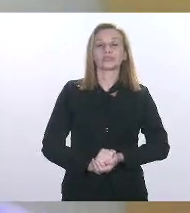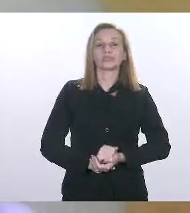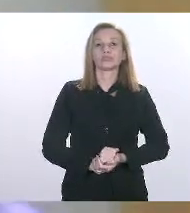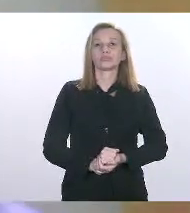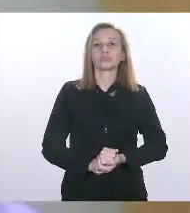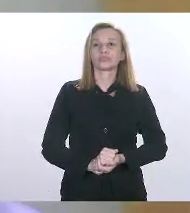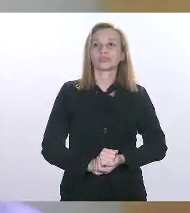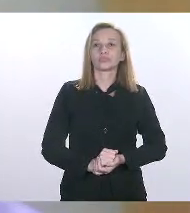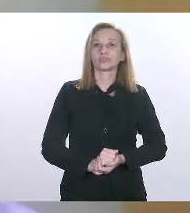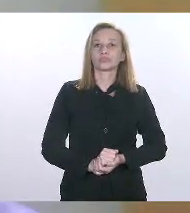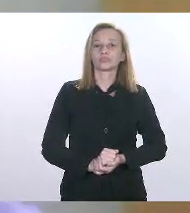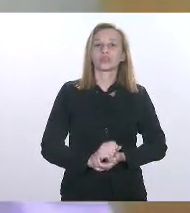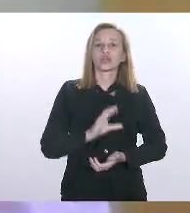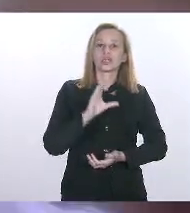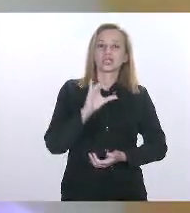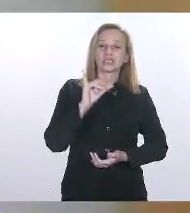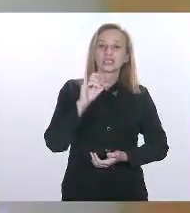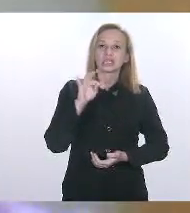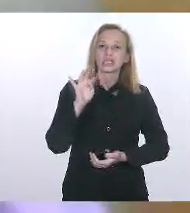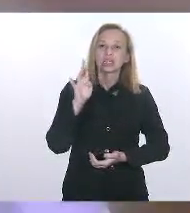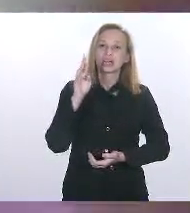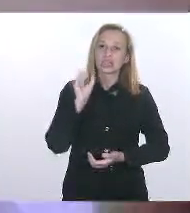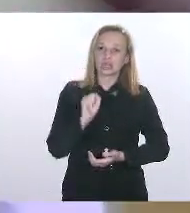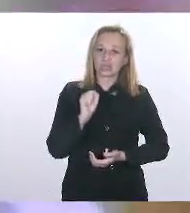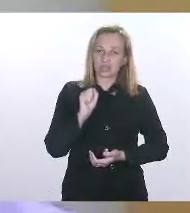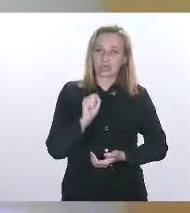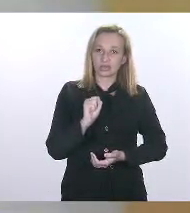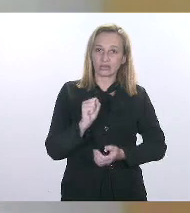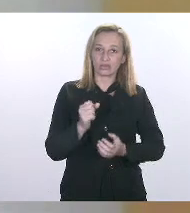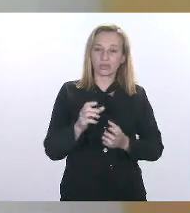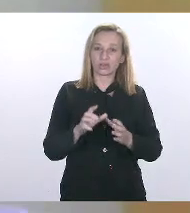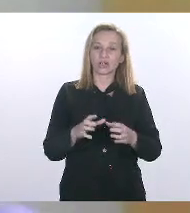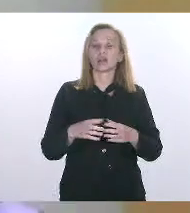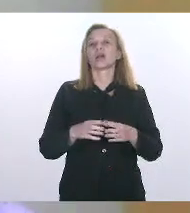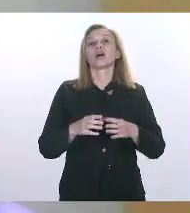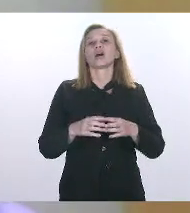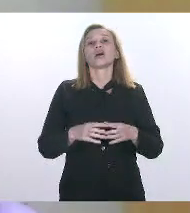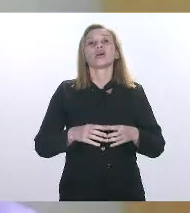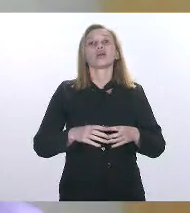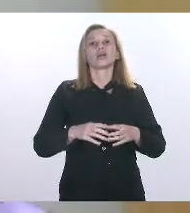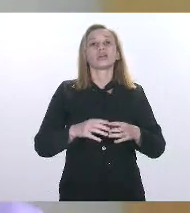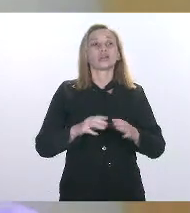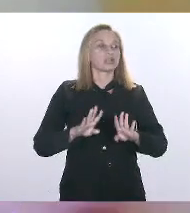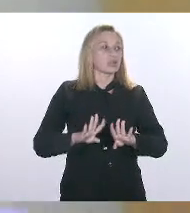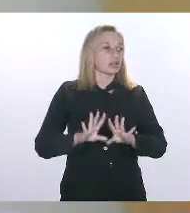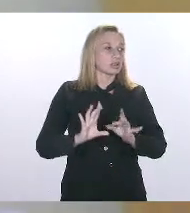sindicância que foi aberta para apurar supostas irregularidades no Cefet.